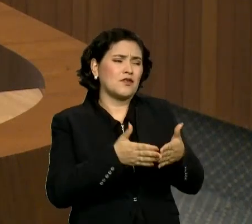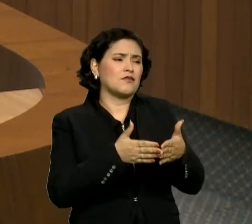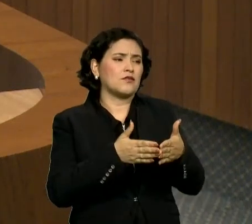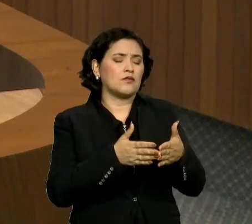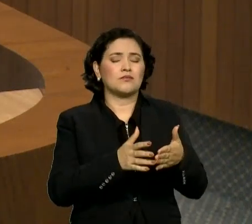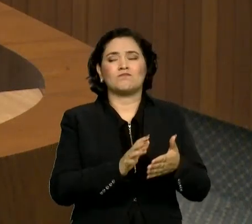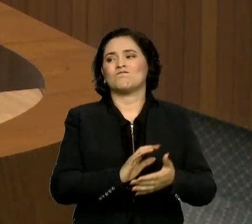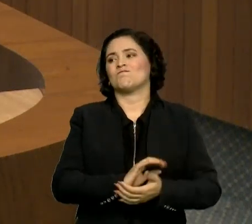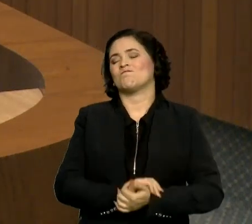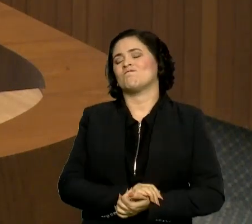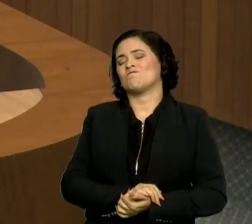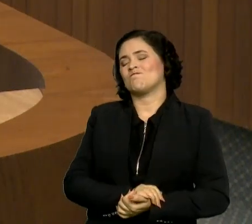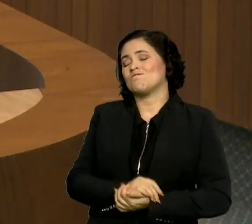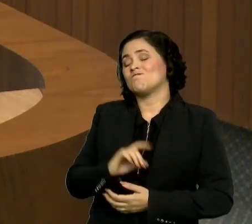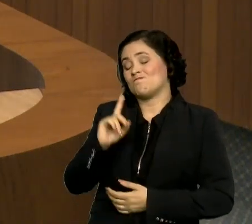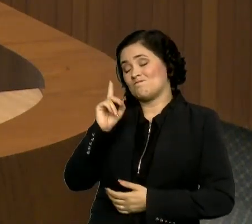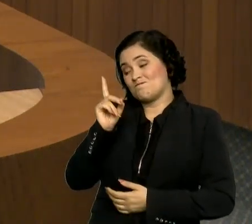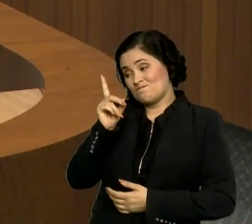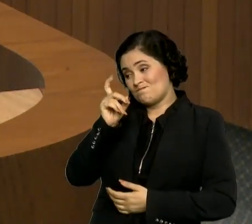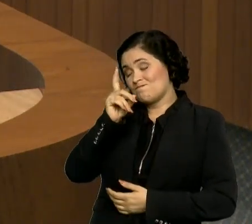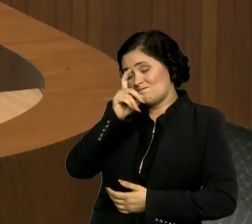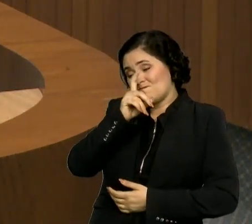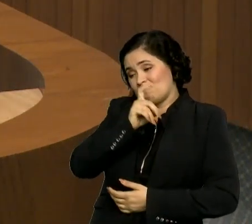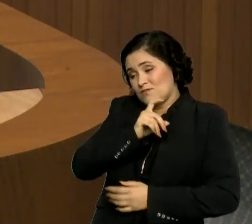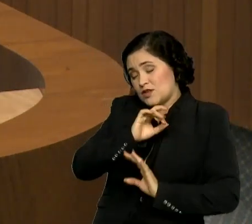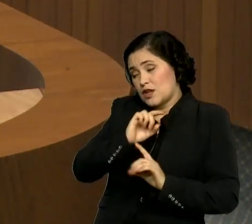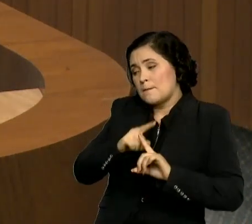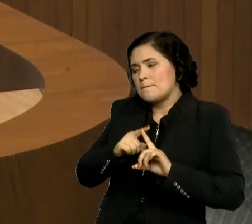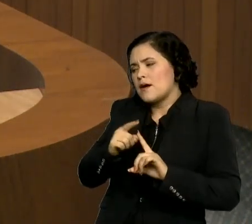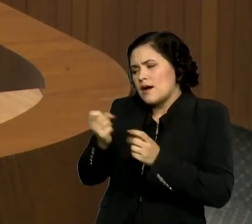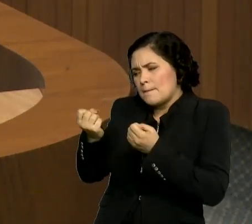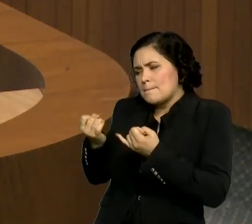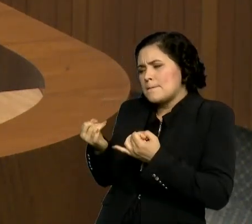situação difícil para me meter, mas o que foi?